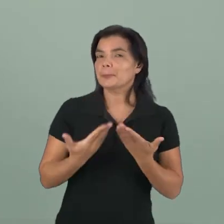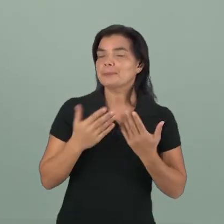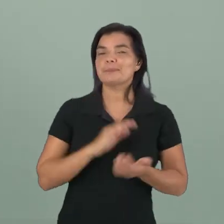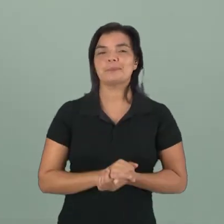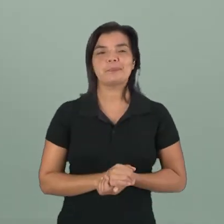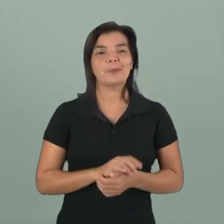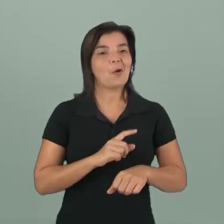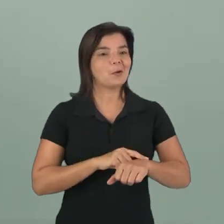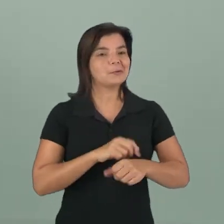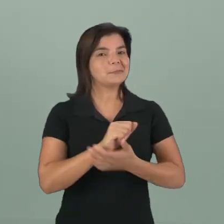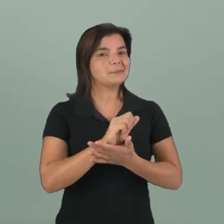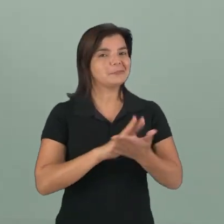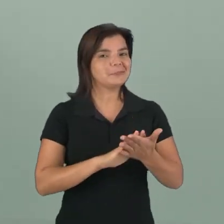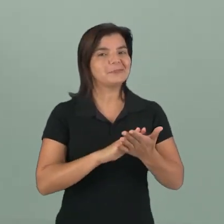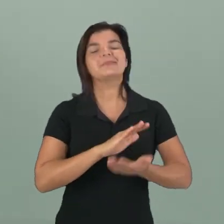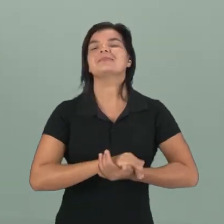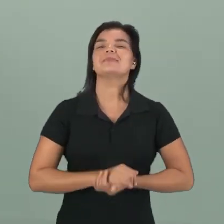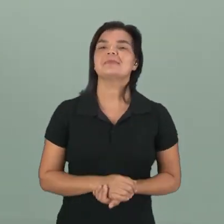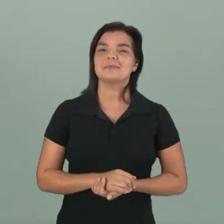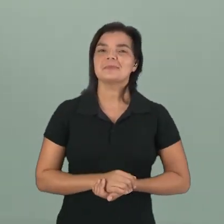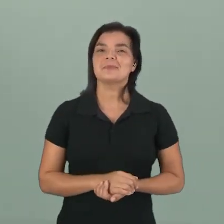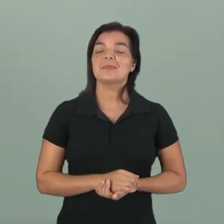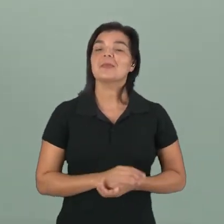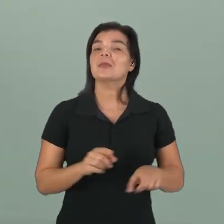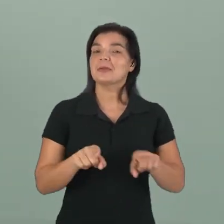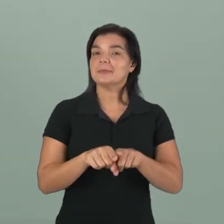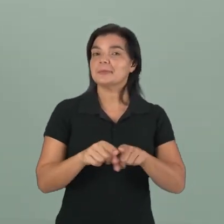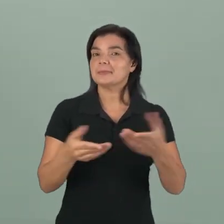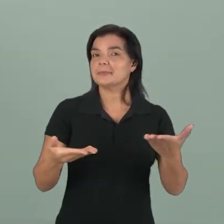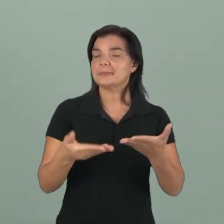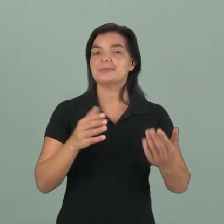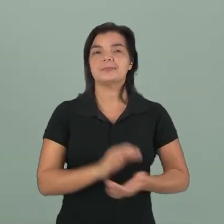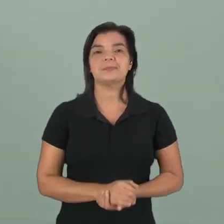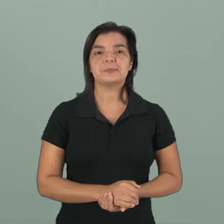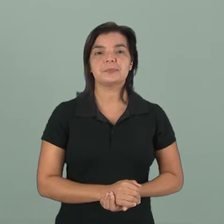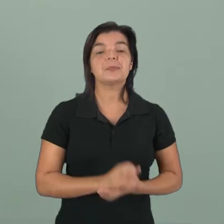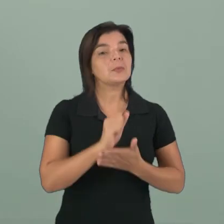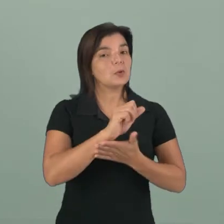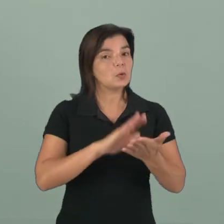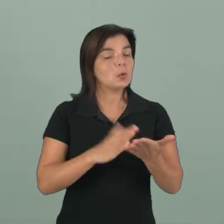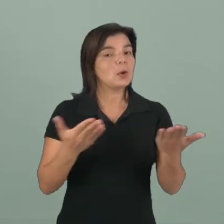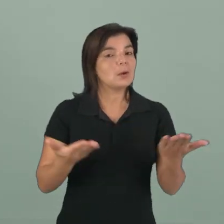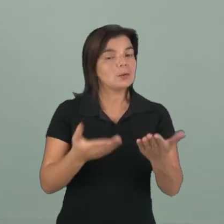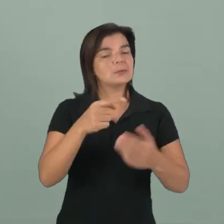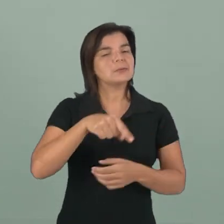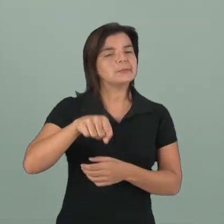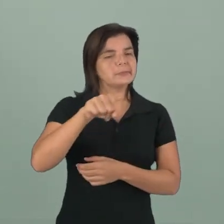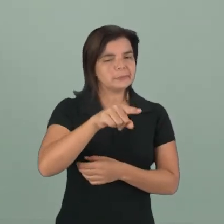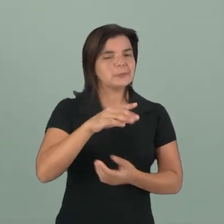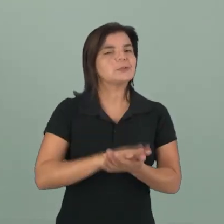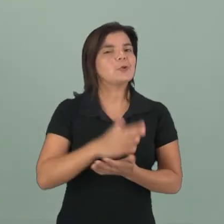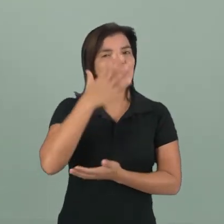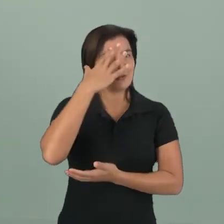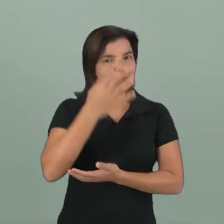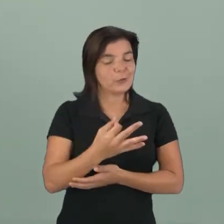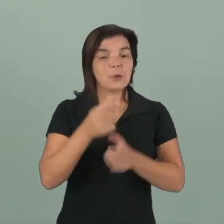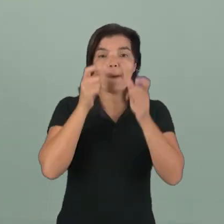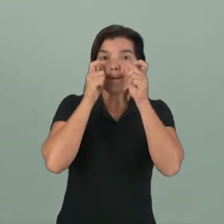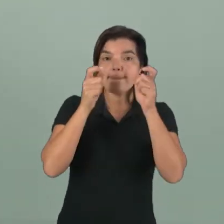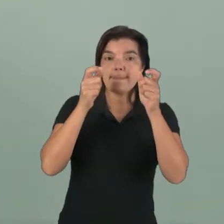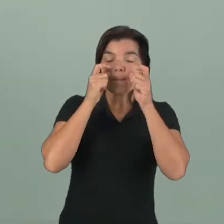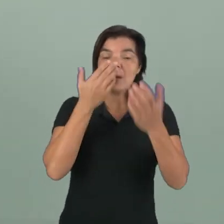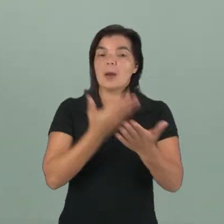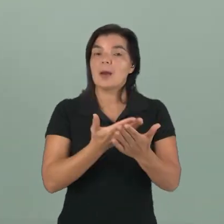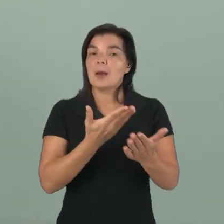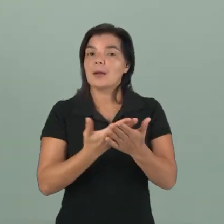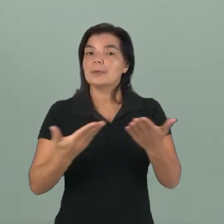agora chegamos na hora da nossa activity time. Vamos fazer uma atividade para ver se vocês aí realmente estavam bem atentos à